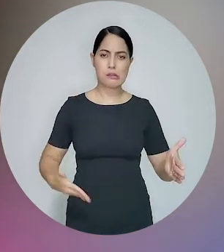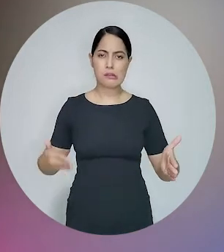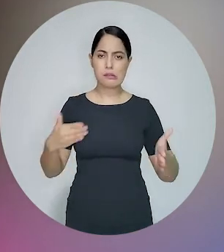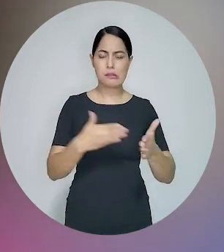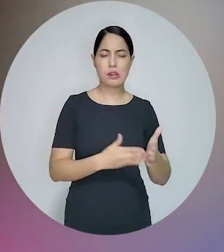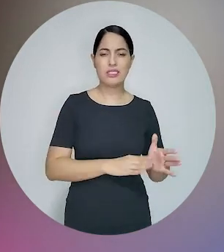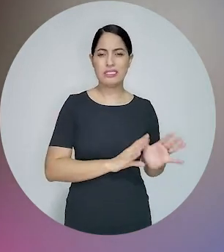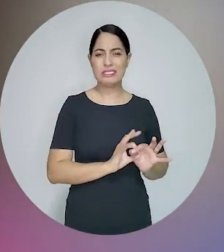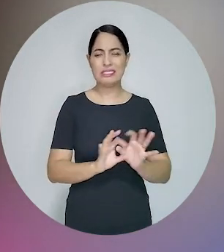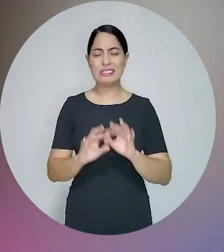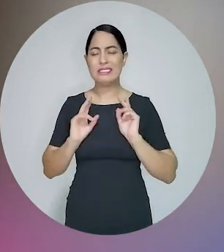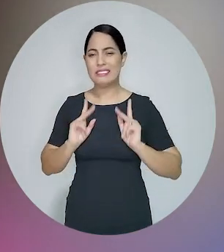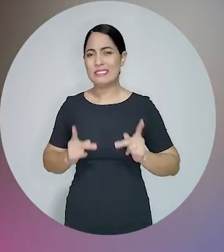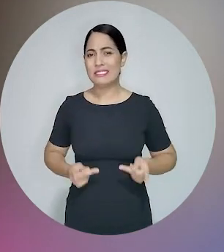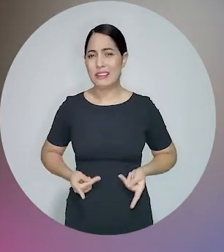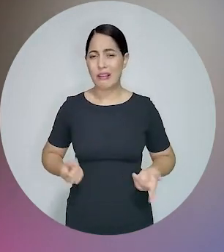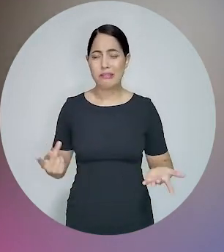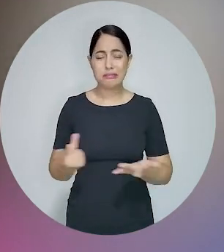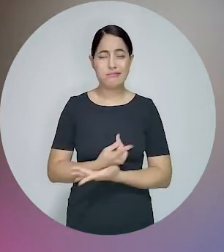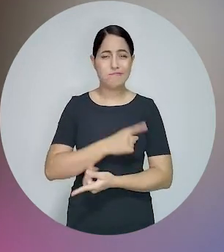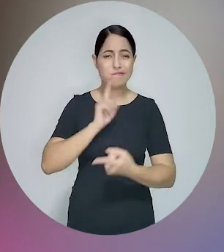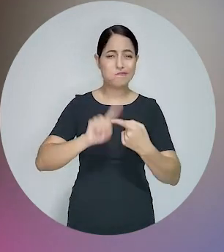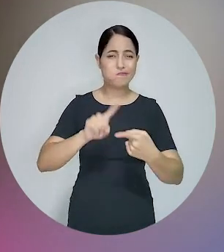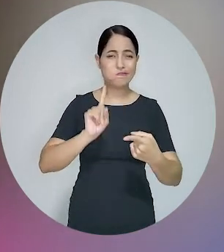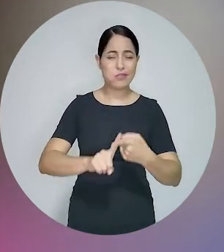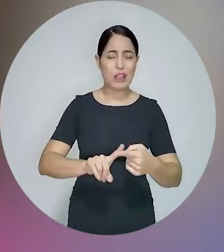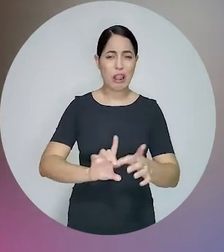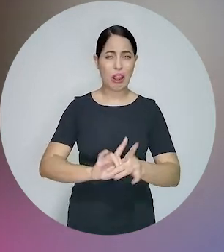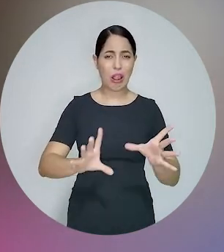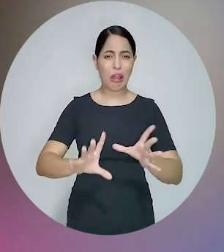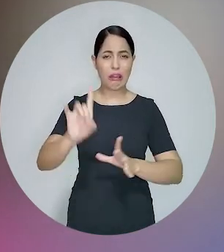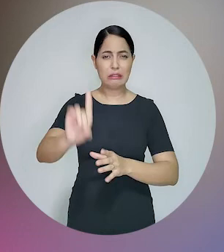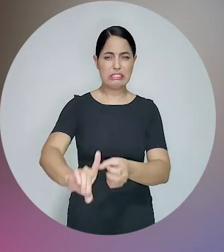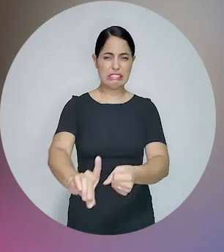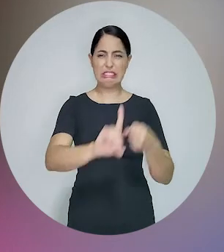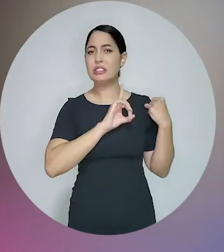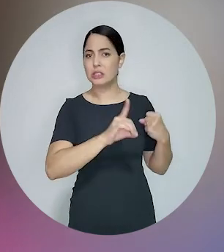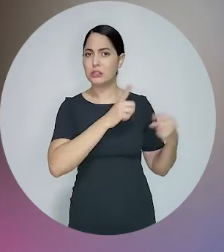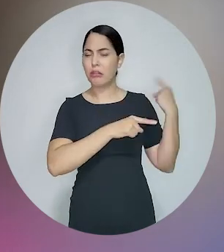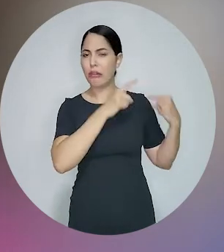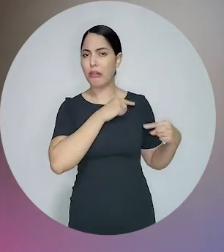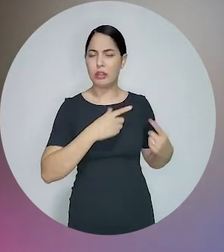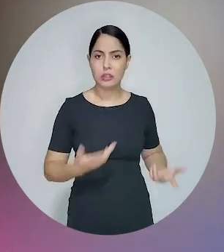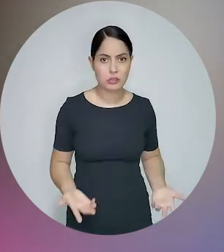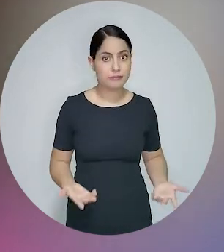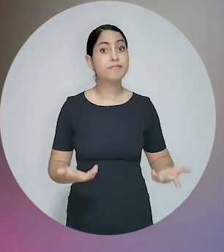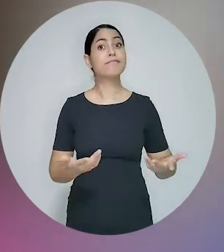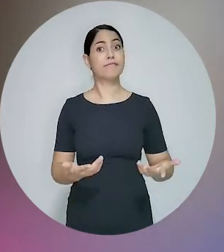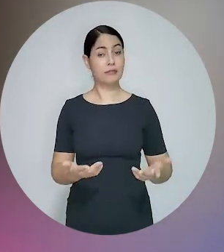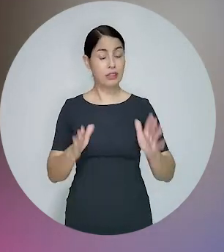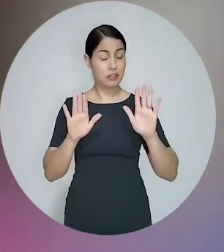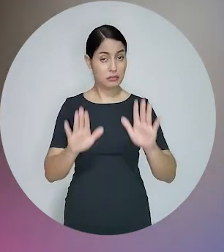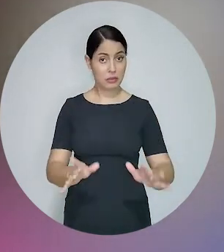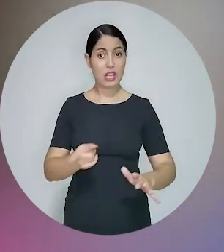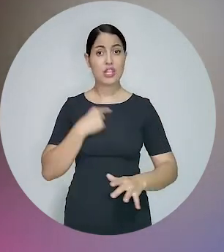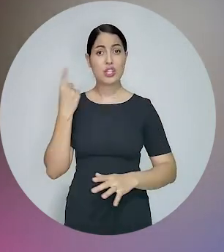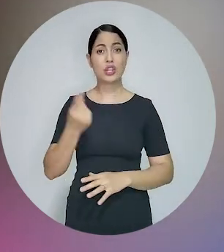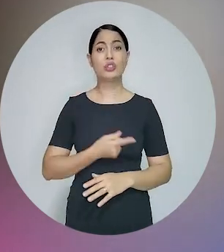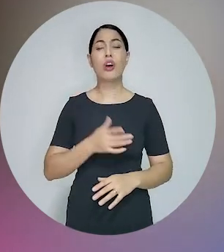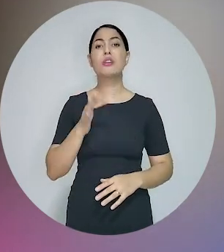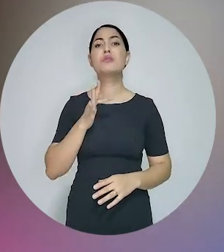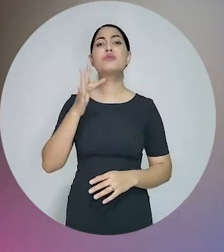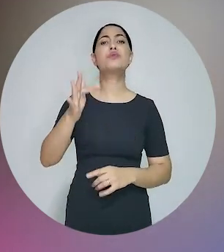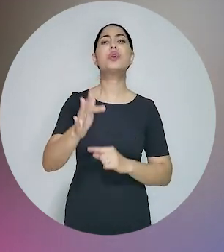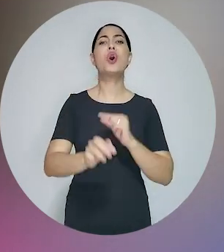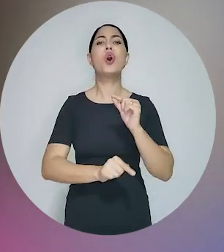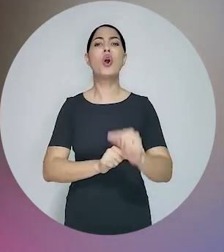exclusão, de obstáculos ao progresso humano, de ameaças ao retrocesso democrático. Vislumbramos diante de